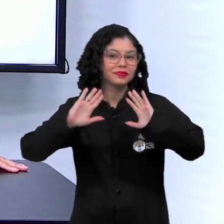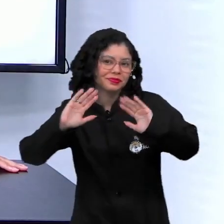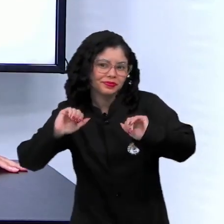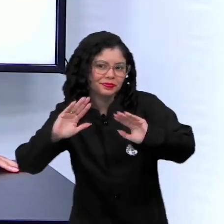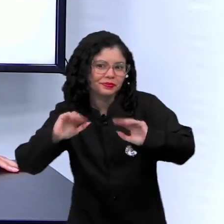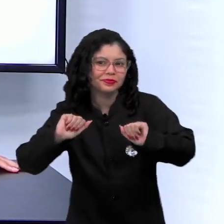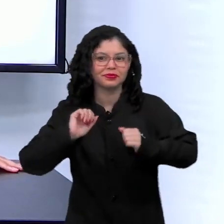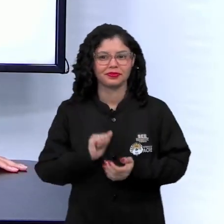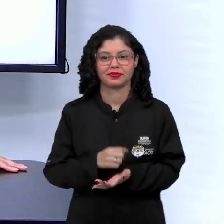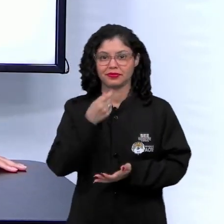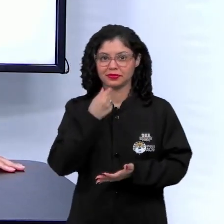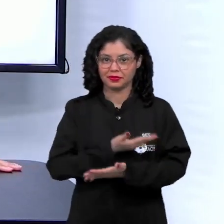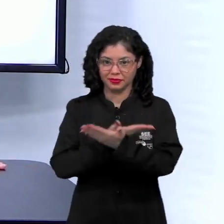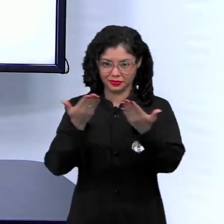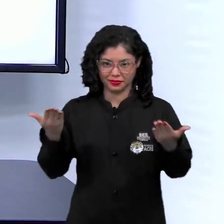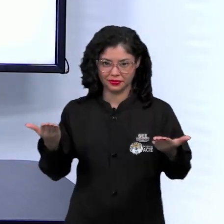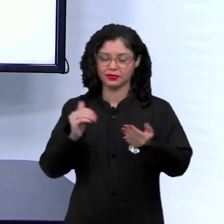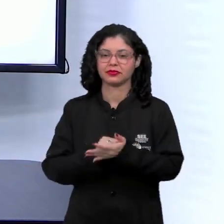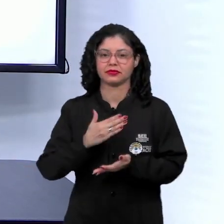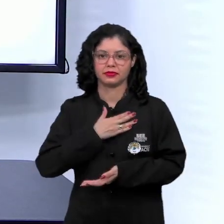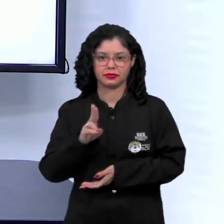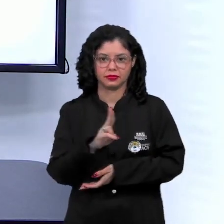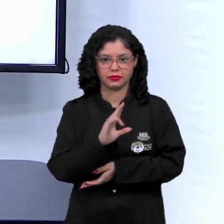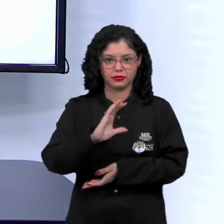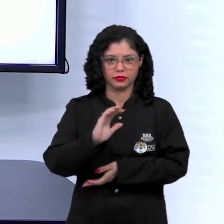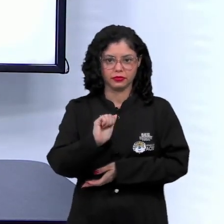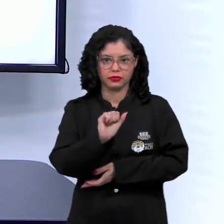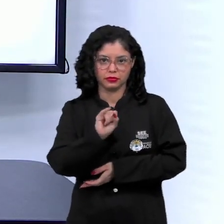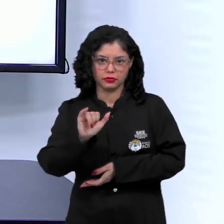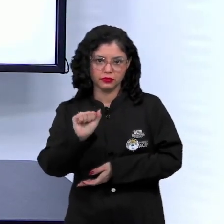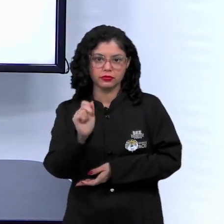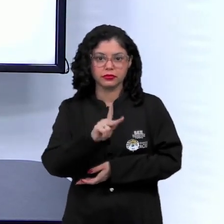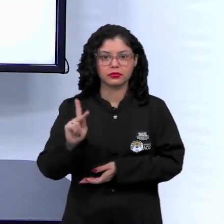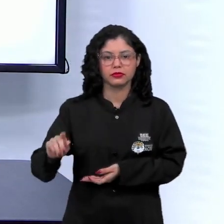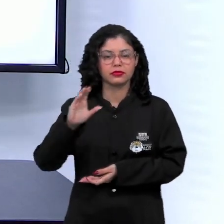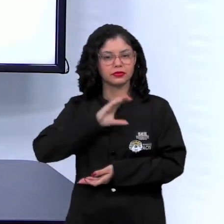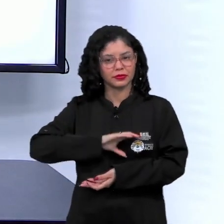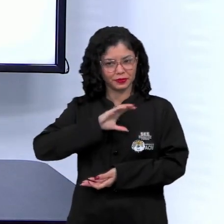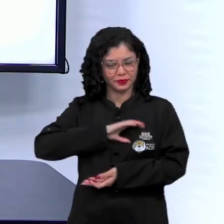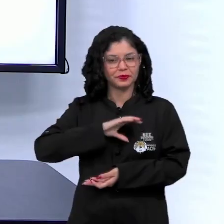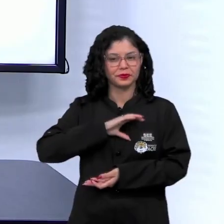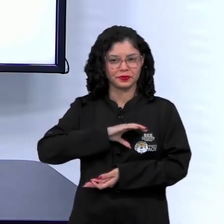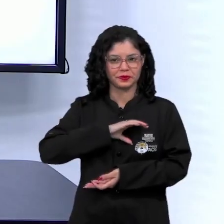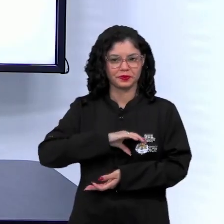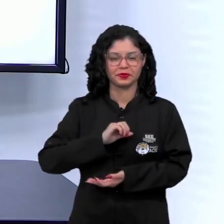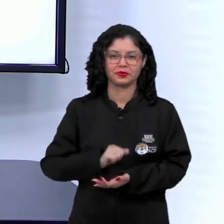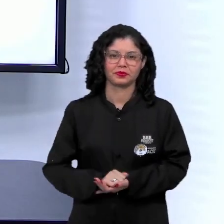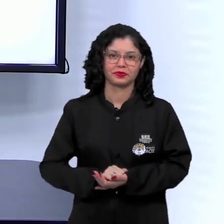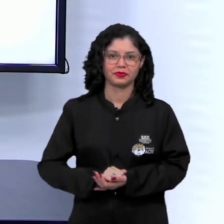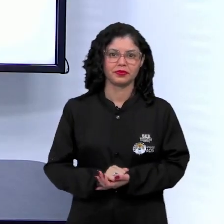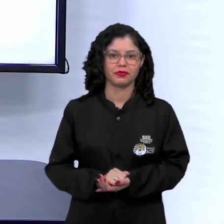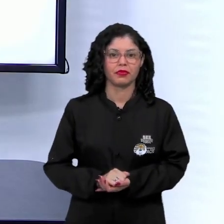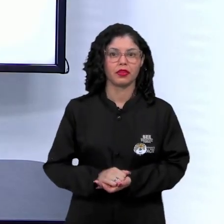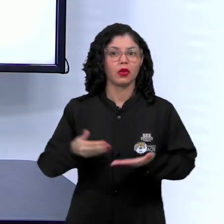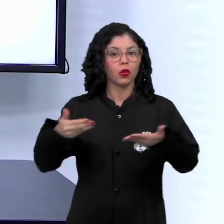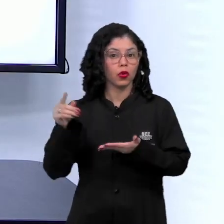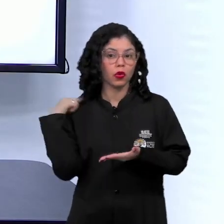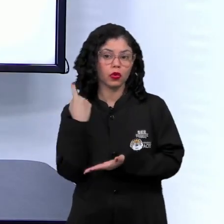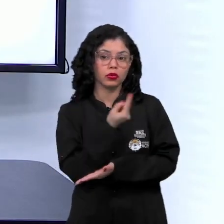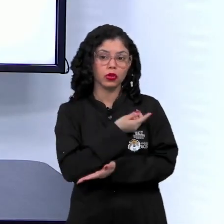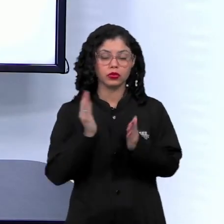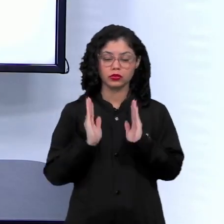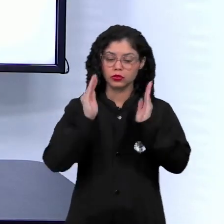Olá pessoal, tudo bem com vocês? Eu me chamo Cássia Lima, professora de língua portuguesa. Hoje o